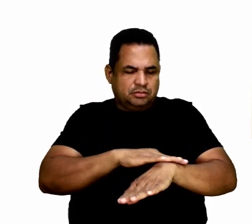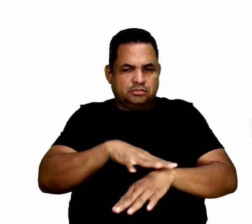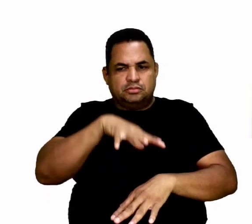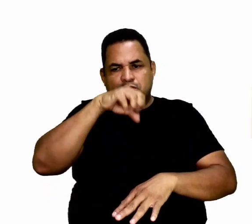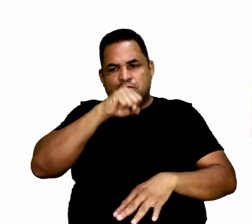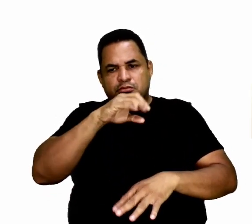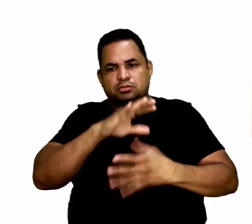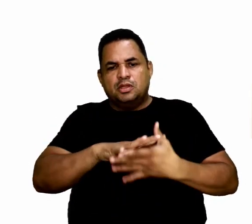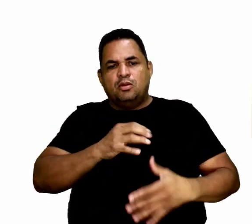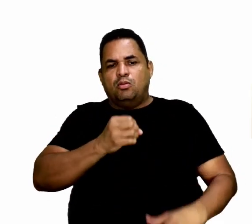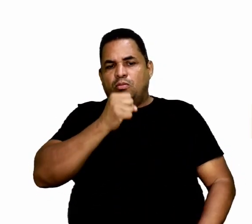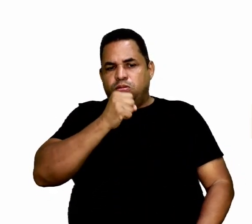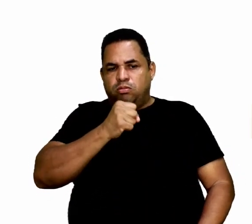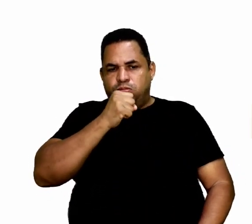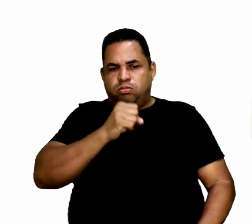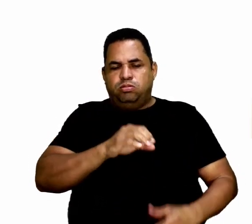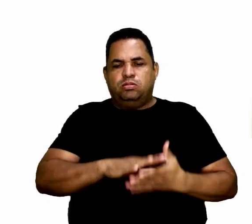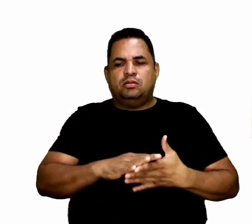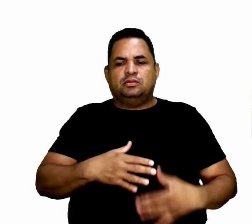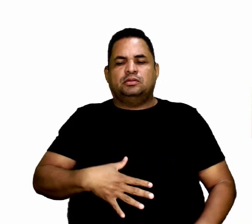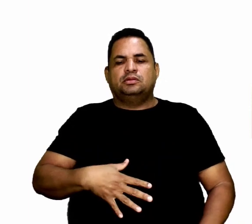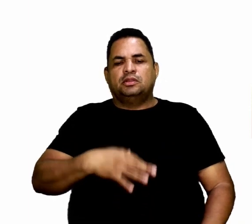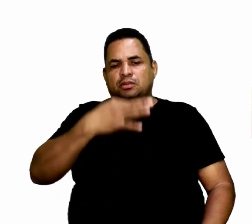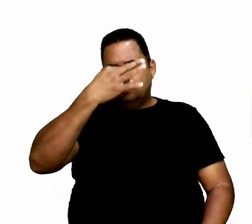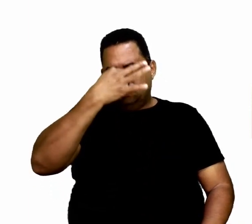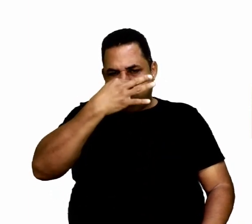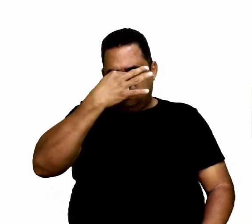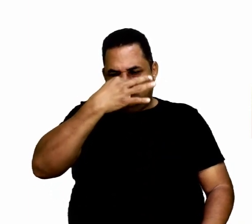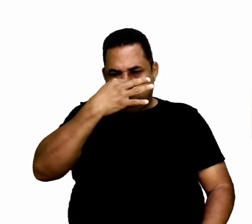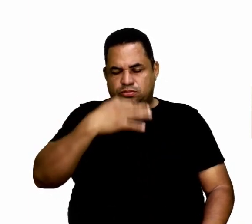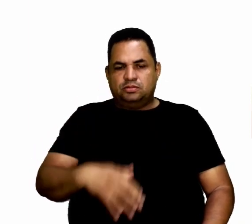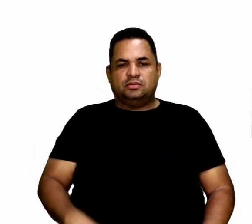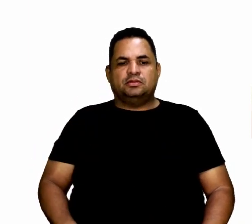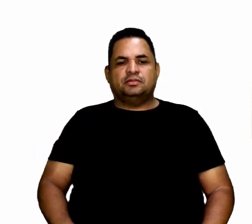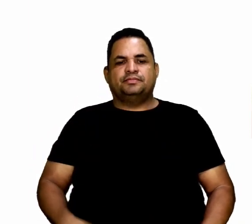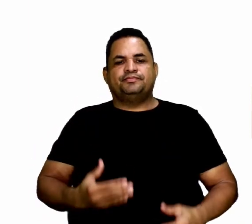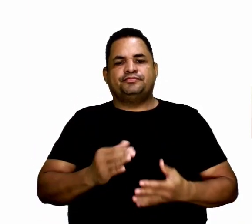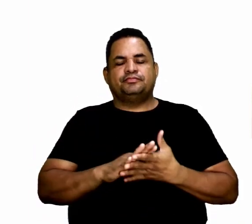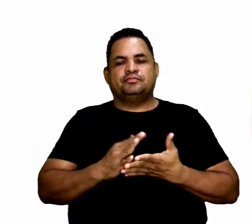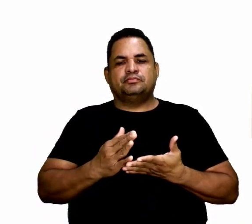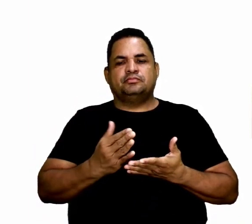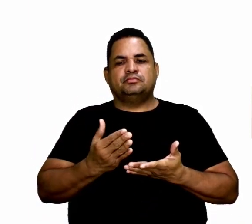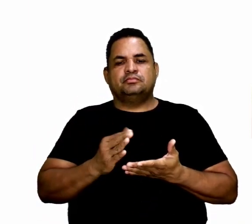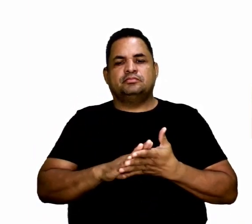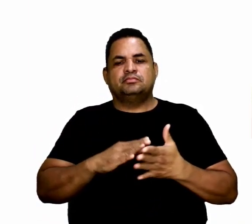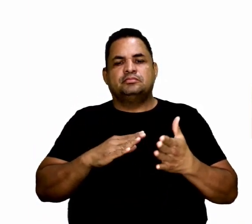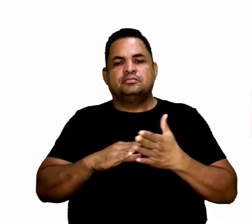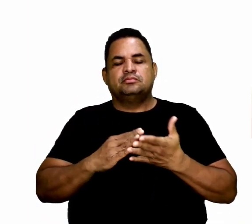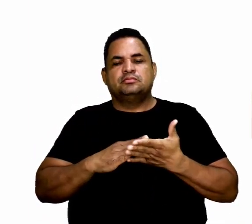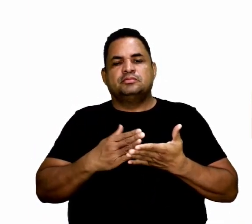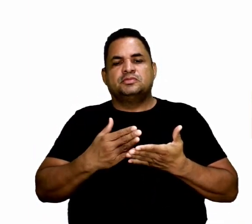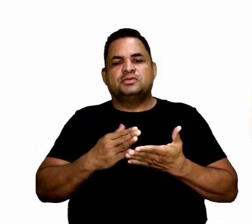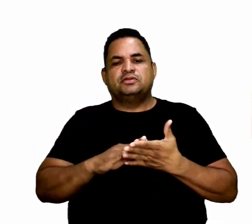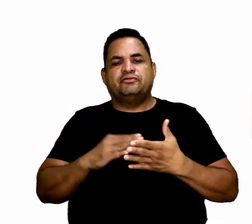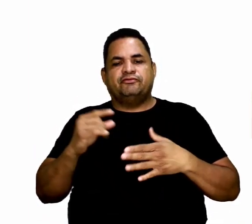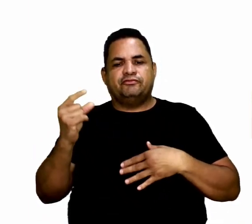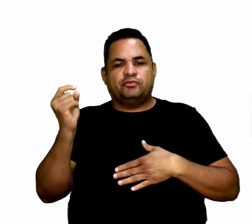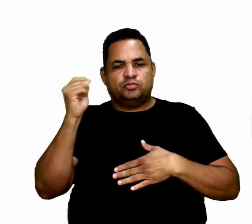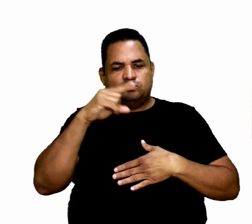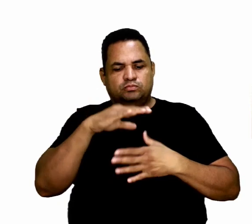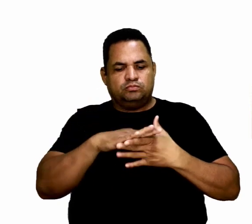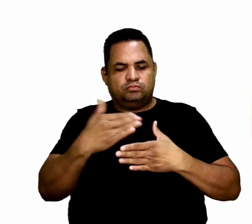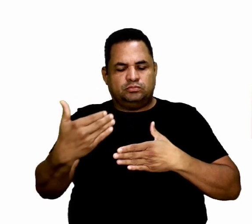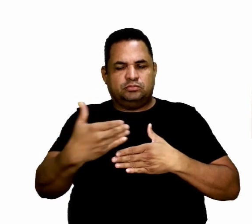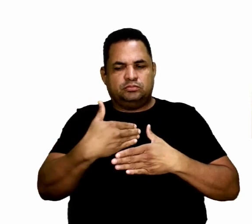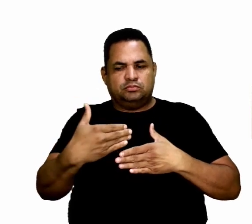trato respiratório, e as barreiras químicas, tá, que vão estar, e biológicas, que vão estar inibindo a ação desses agentes, tá? Agindo